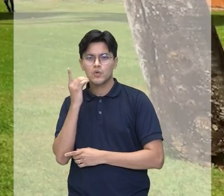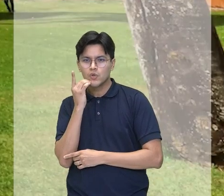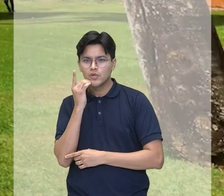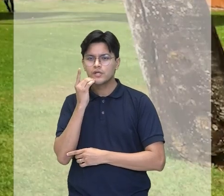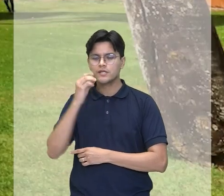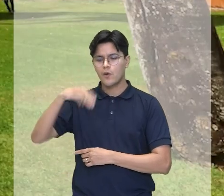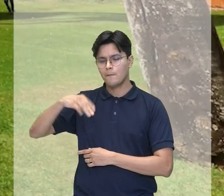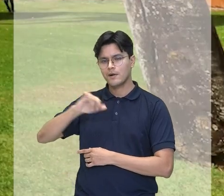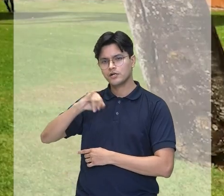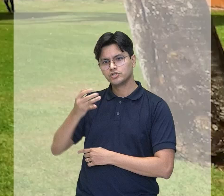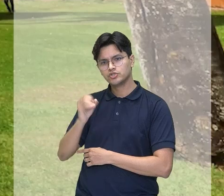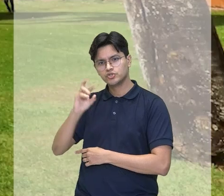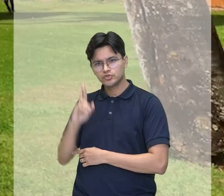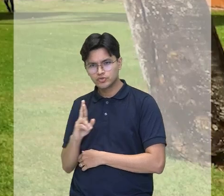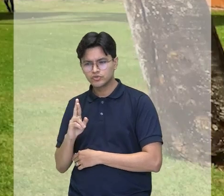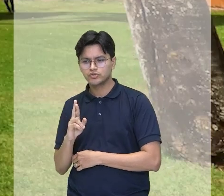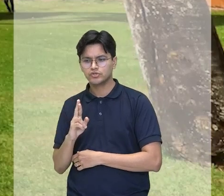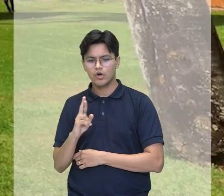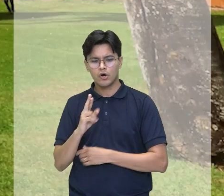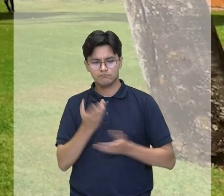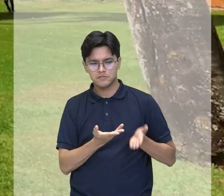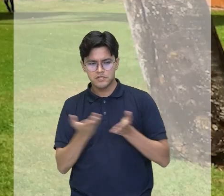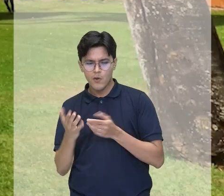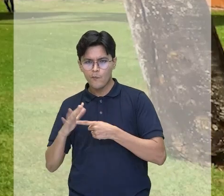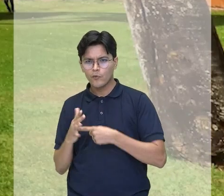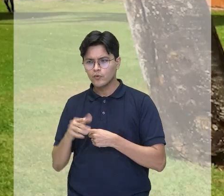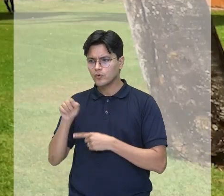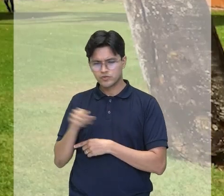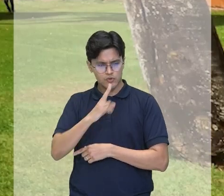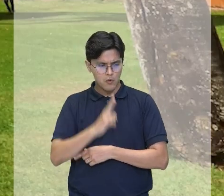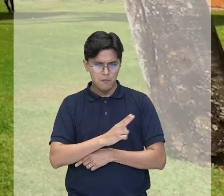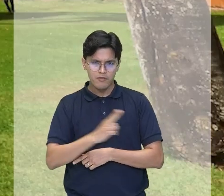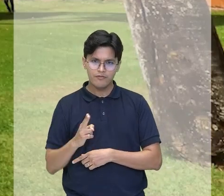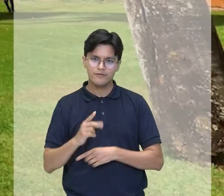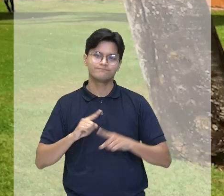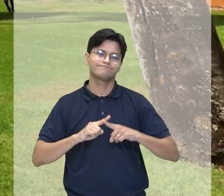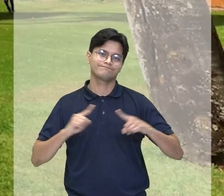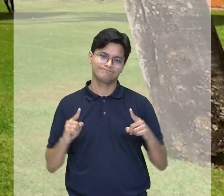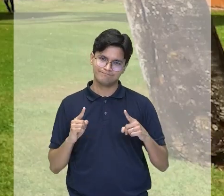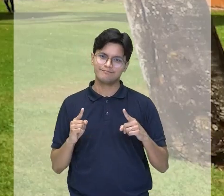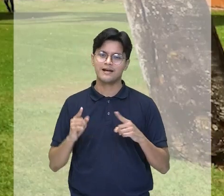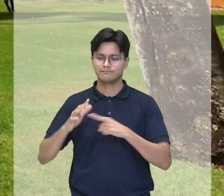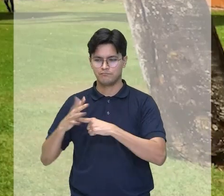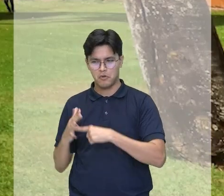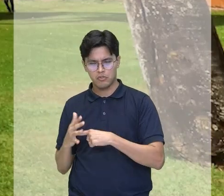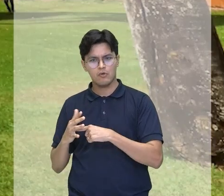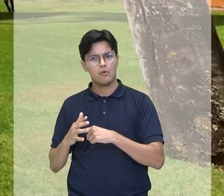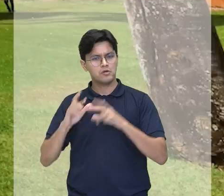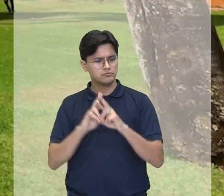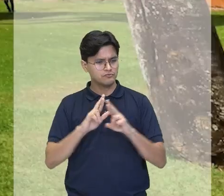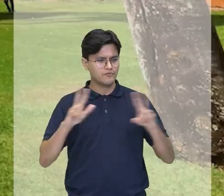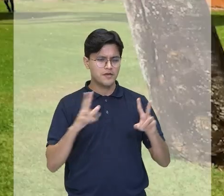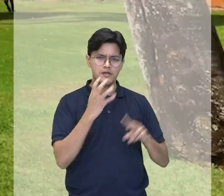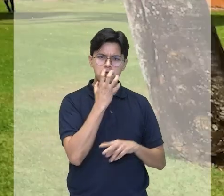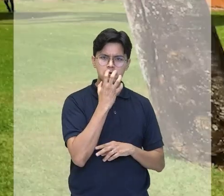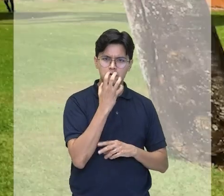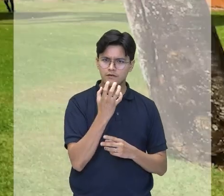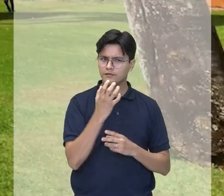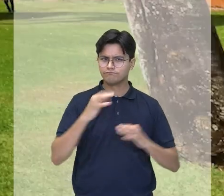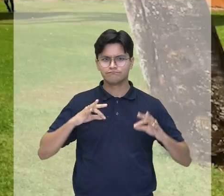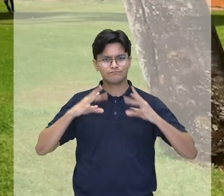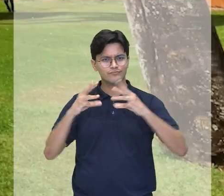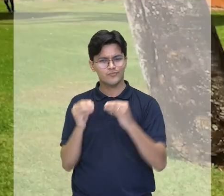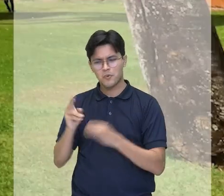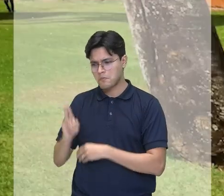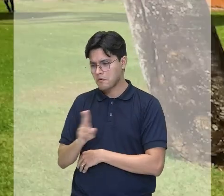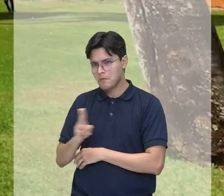Moraes, o senhor benzeu. Não benzeu? Motor é diferente. É uma coisa que todo mundo benze. Cachorro